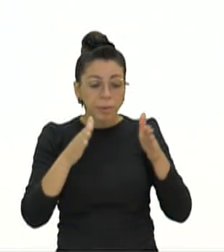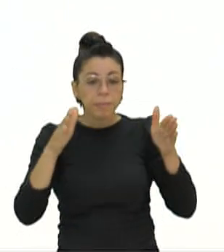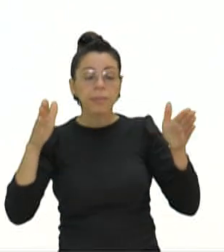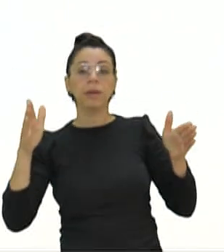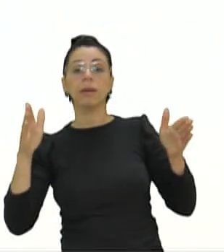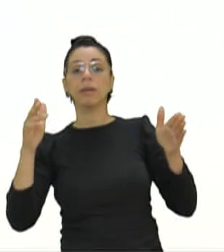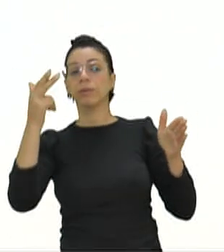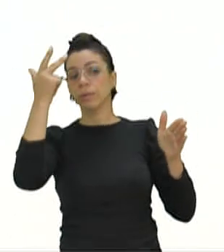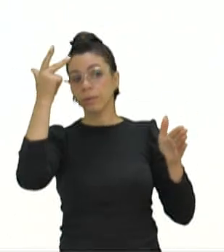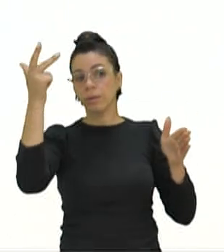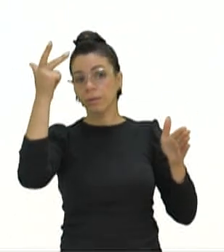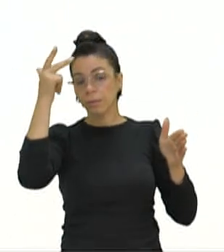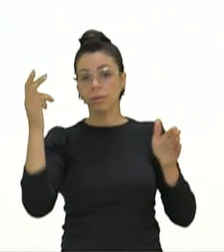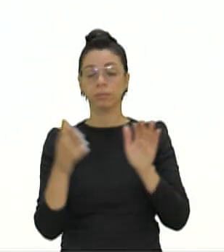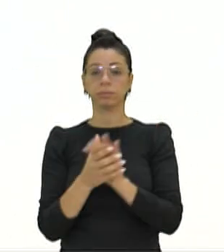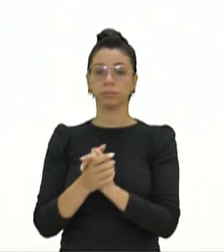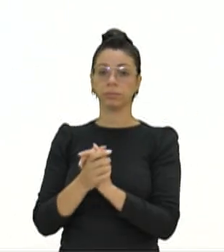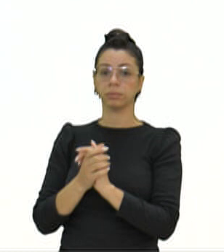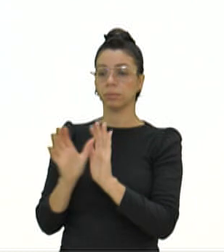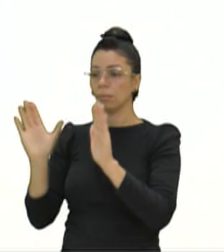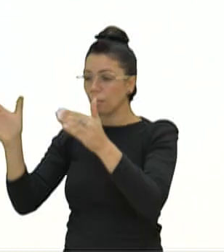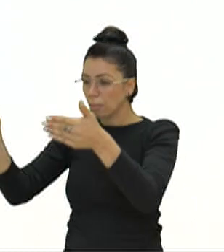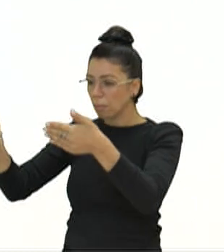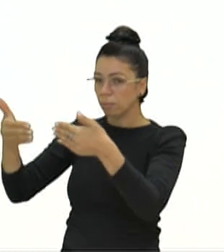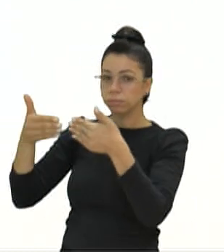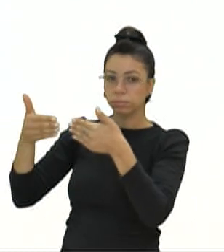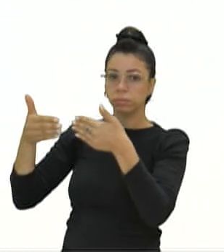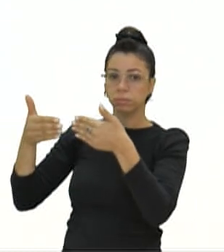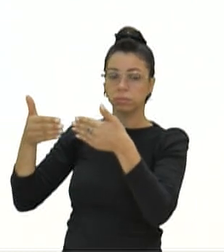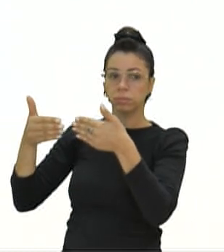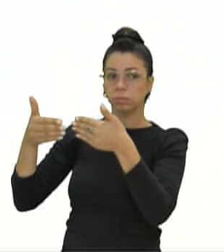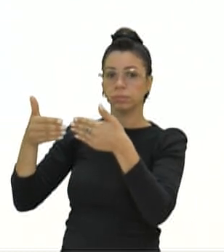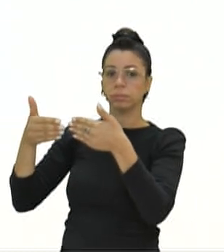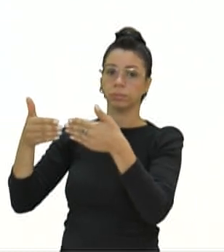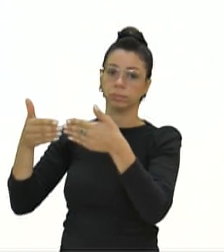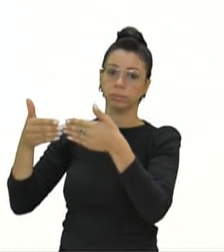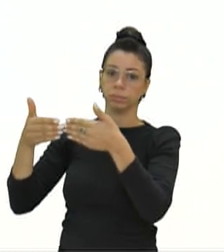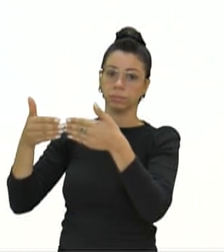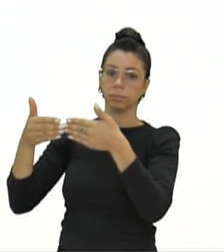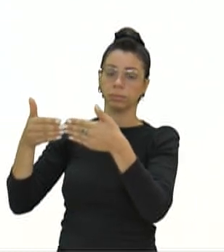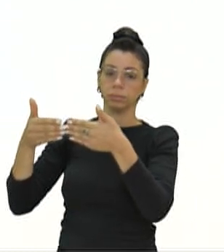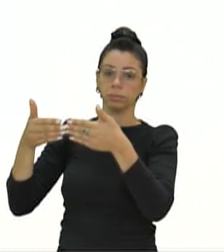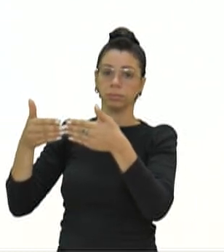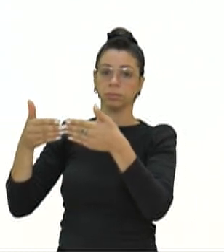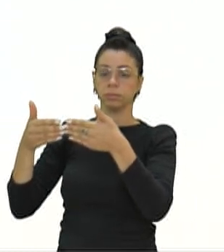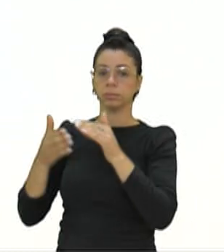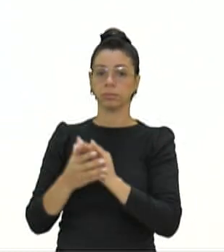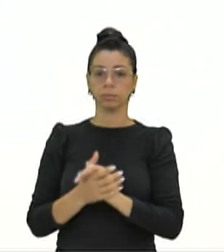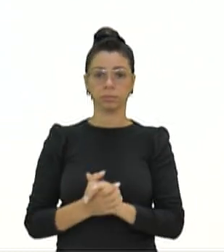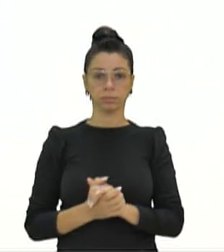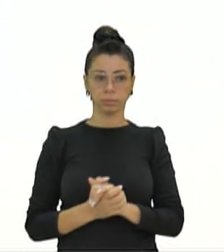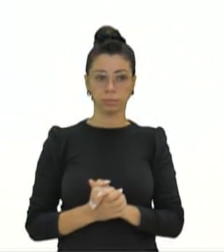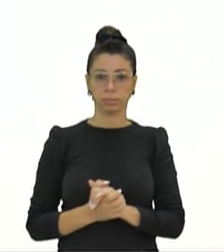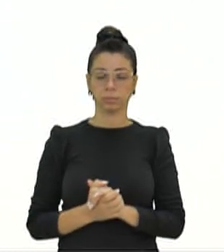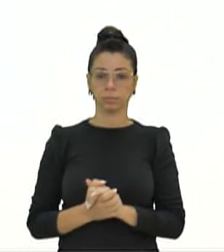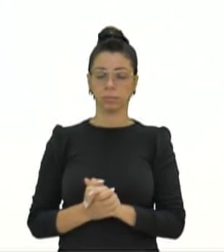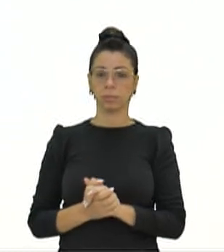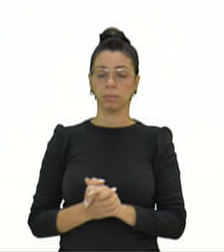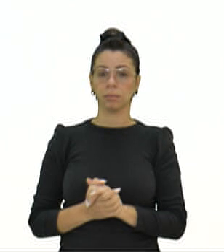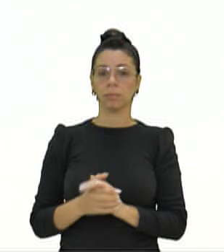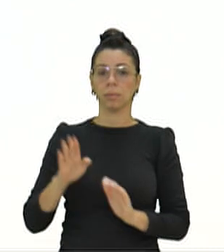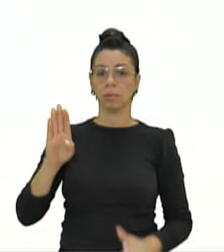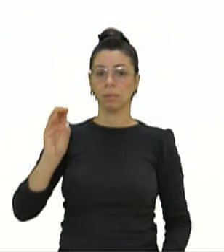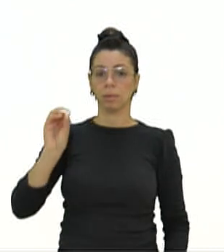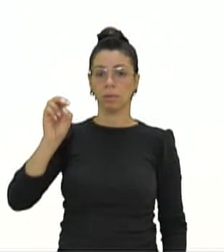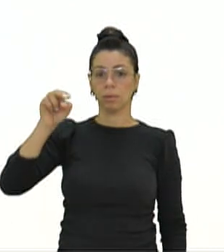numa boa. Olha só, um bronquíolo, né? O brônquio é lá na bronquite, tá? No bronquíolo é que é